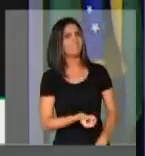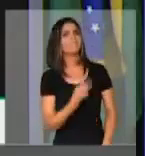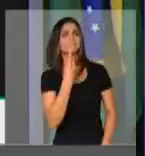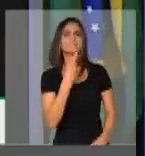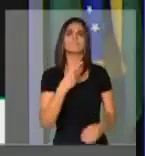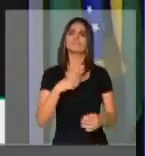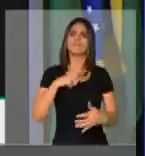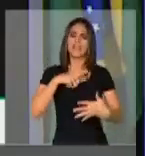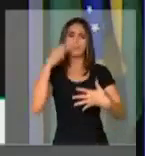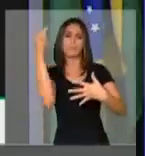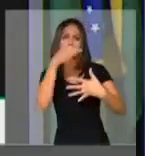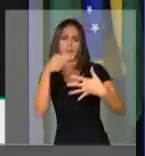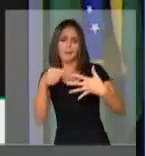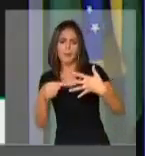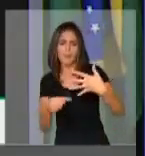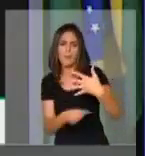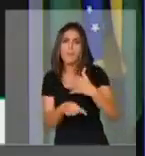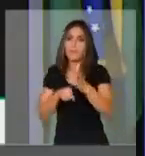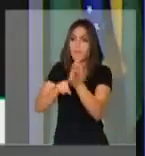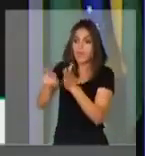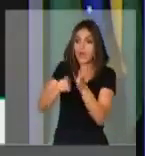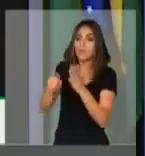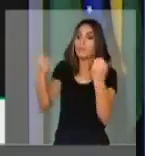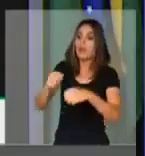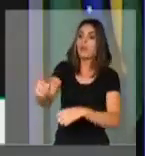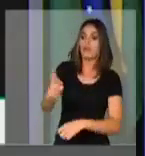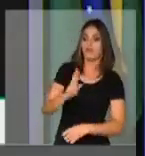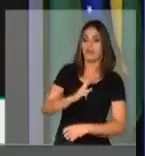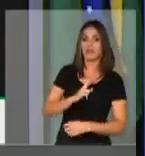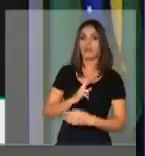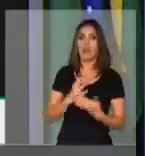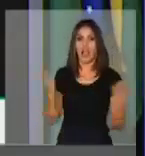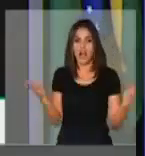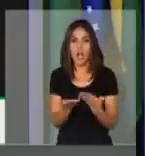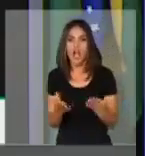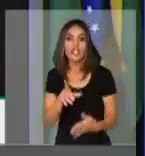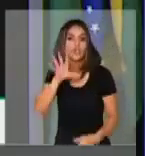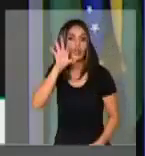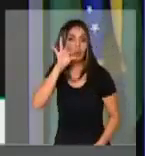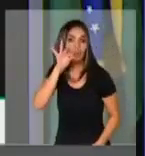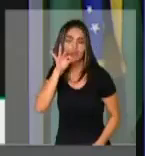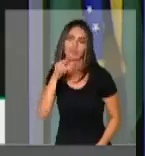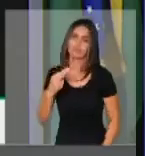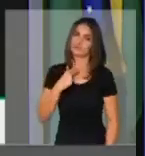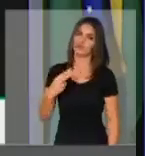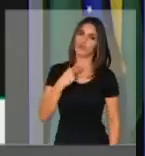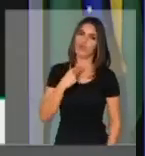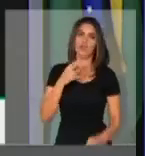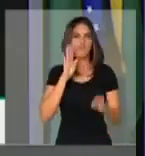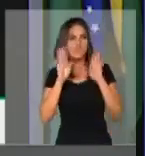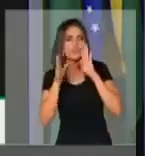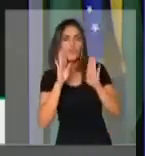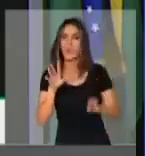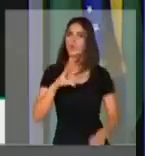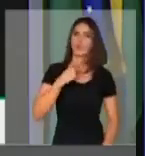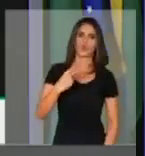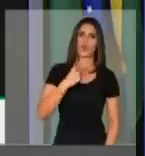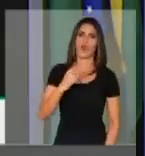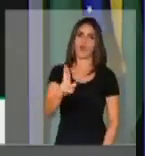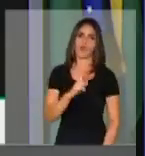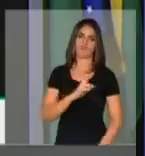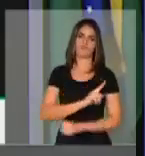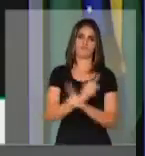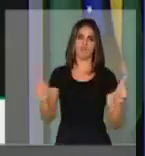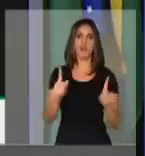Essas perguntas precisam ser respondidas, e certamente não são respostas que possam ser dadas pelo Twitter. São essas ponderações que